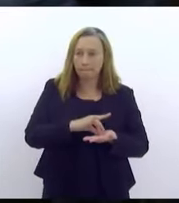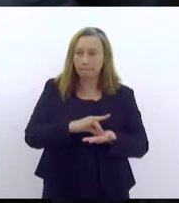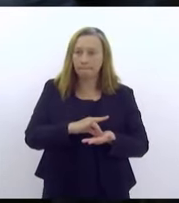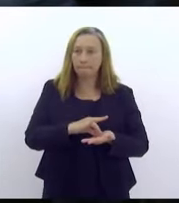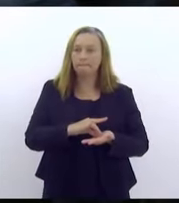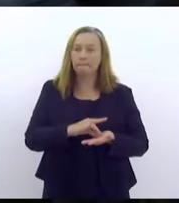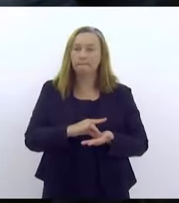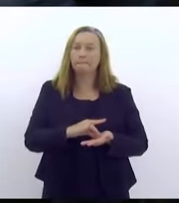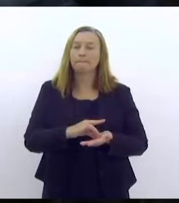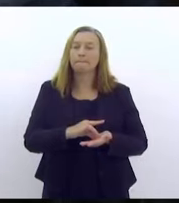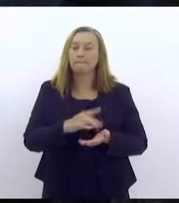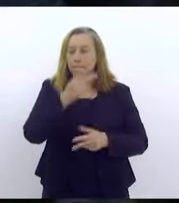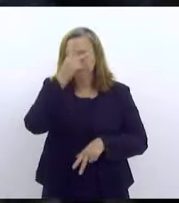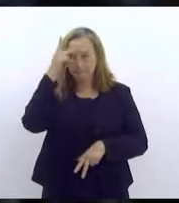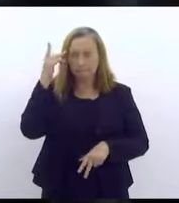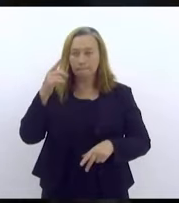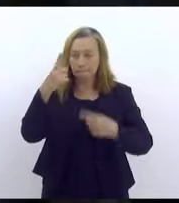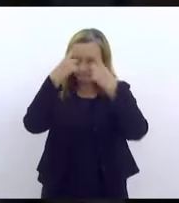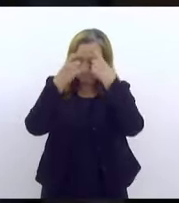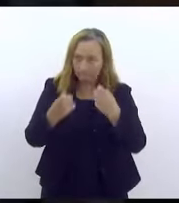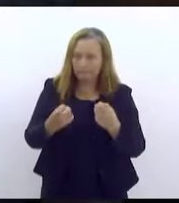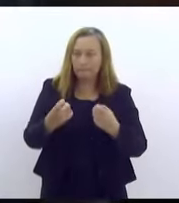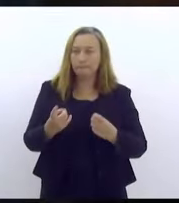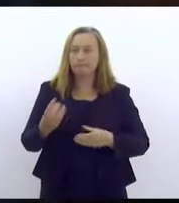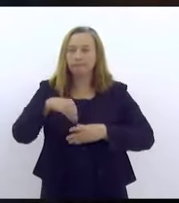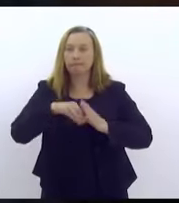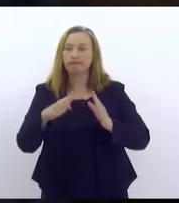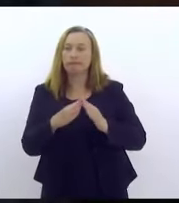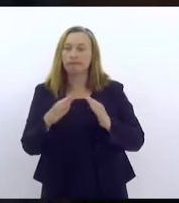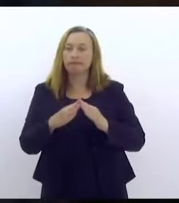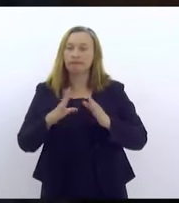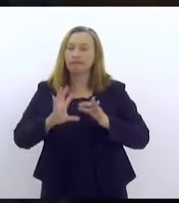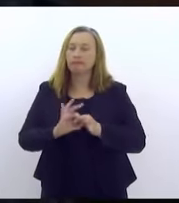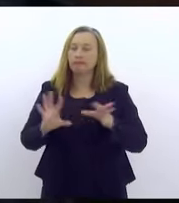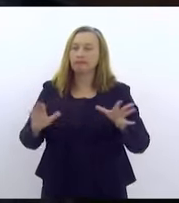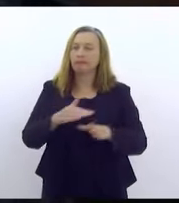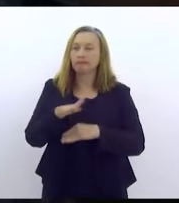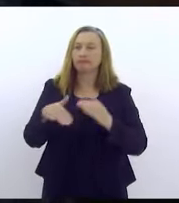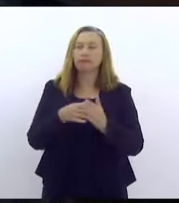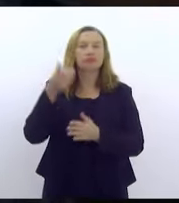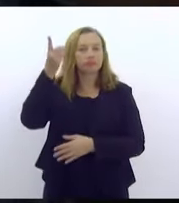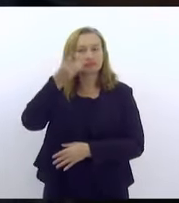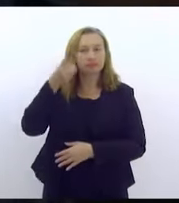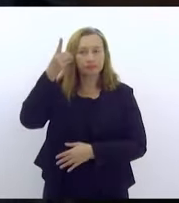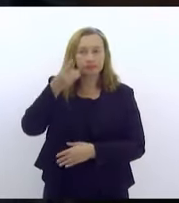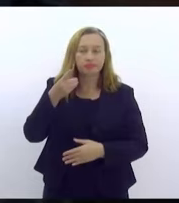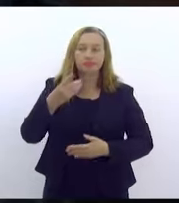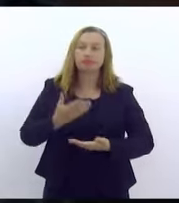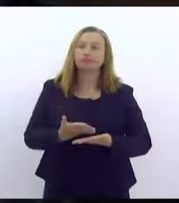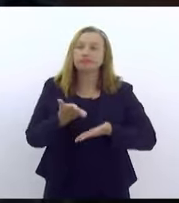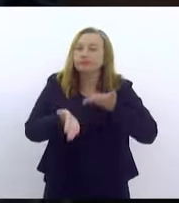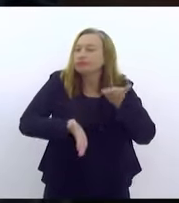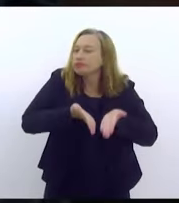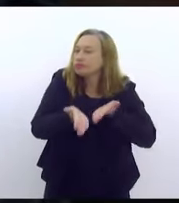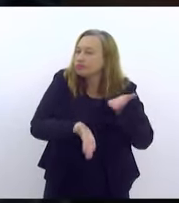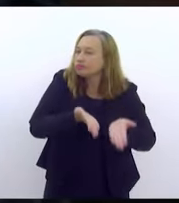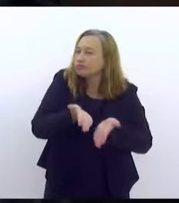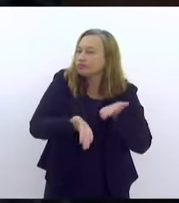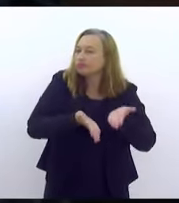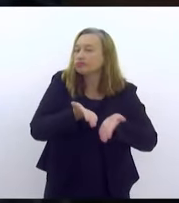falsas de violência doméstica. A Casa sempre de portas abertas, todos os deputados, funcionários, tratando com